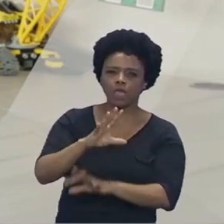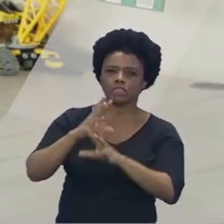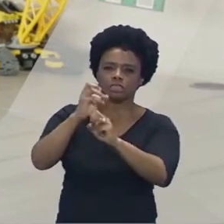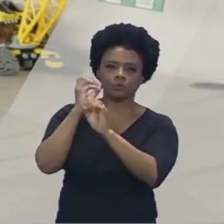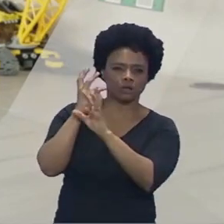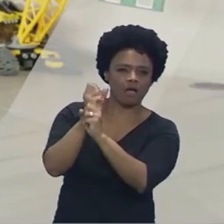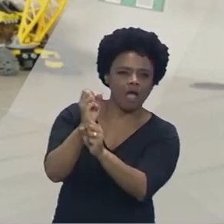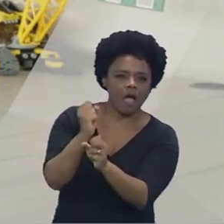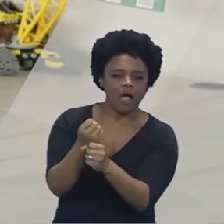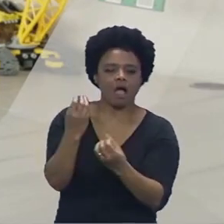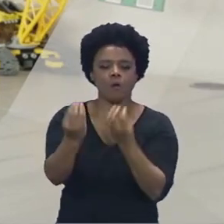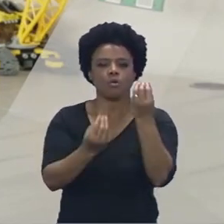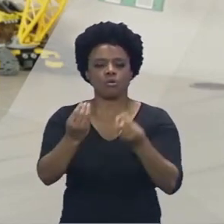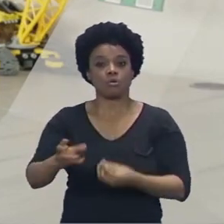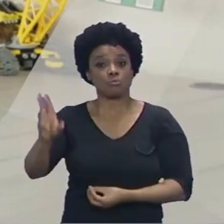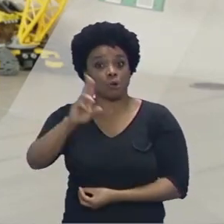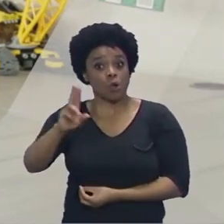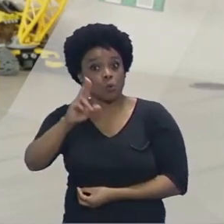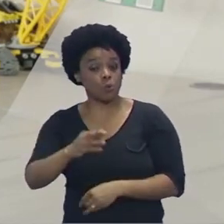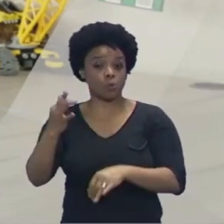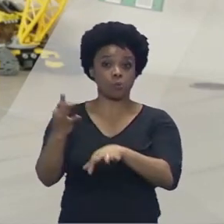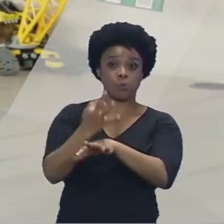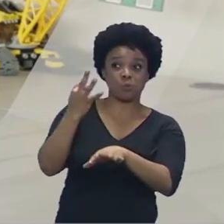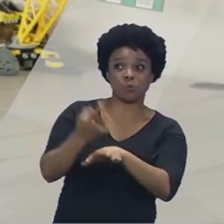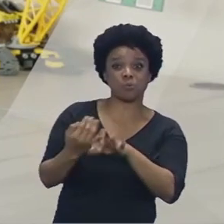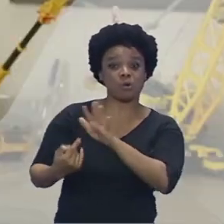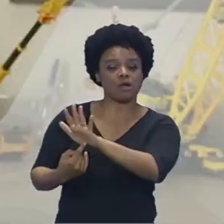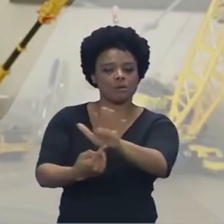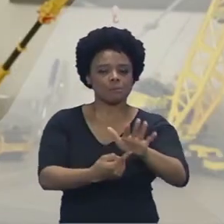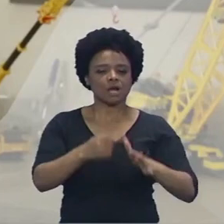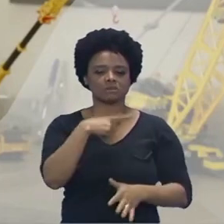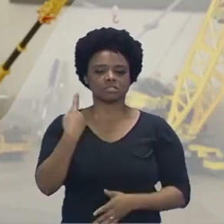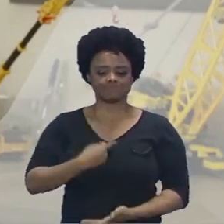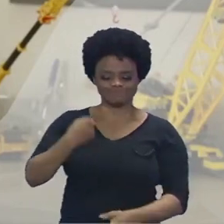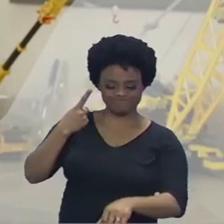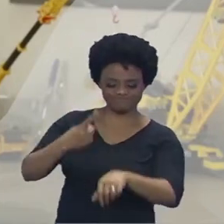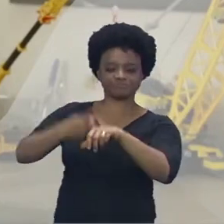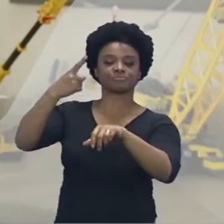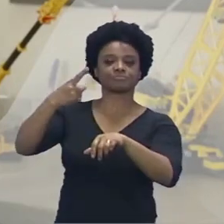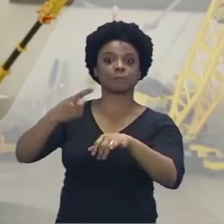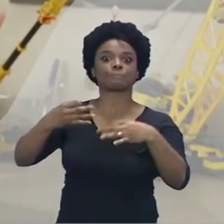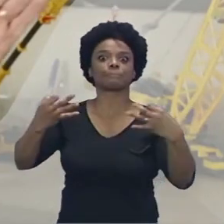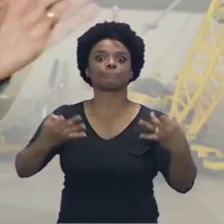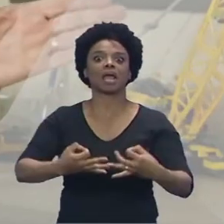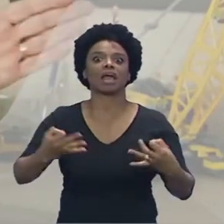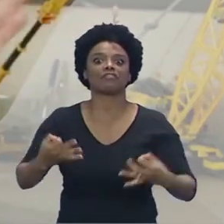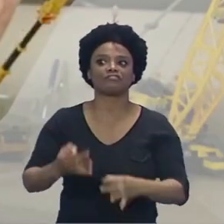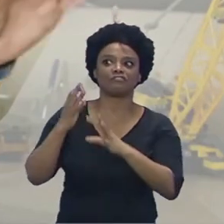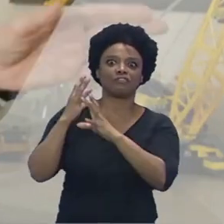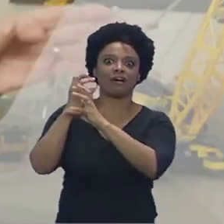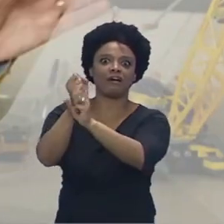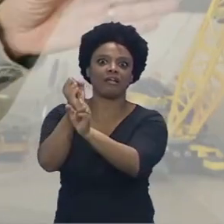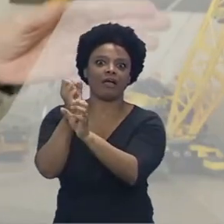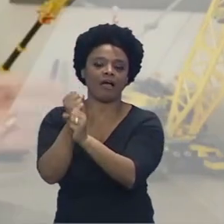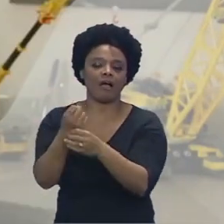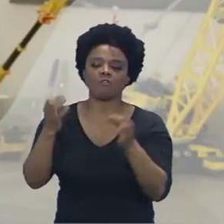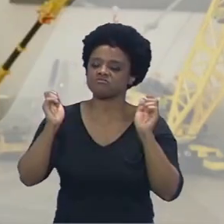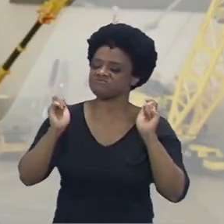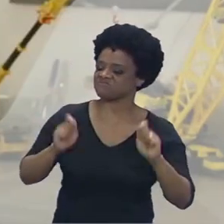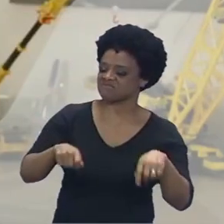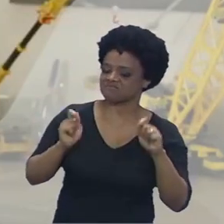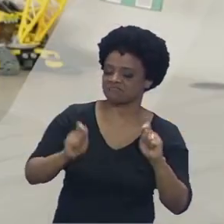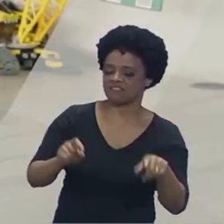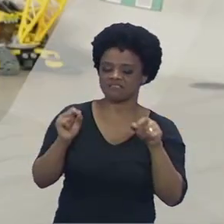esforços, de forma que isso nos traga maior precisão. E antes da gente ter cálculos através de software, os softwares